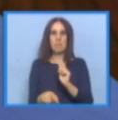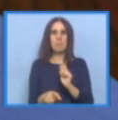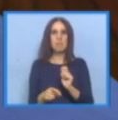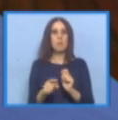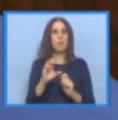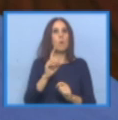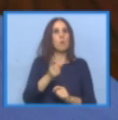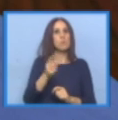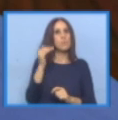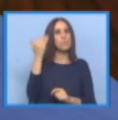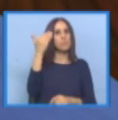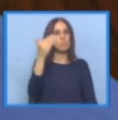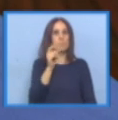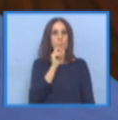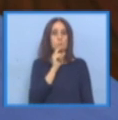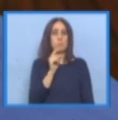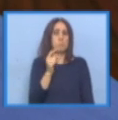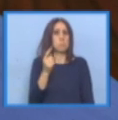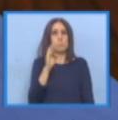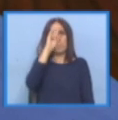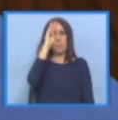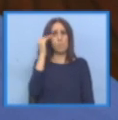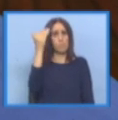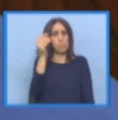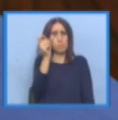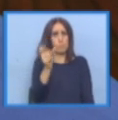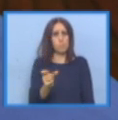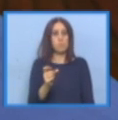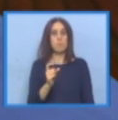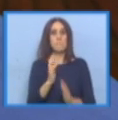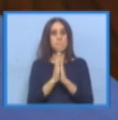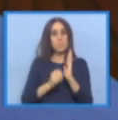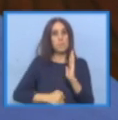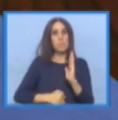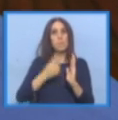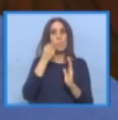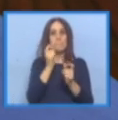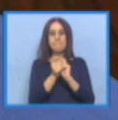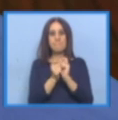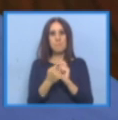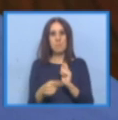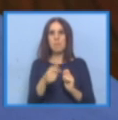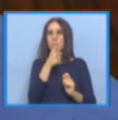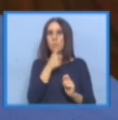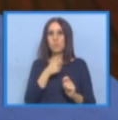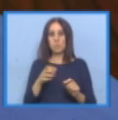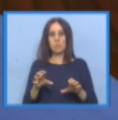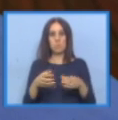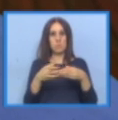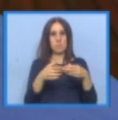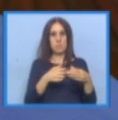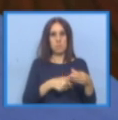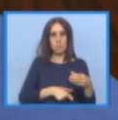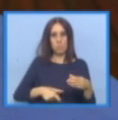pode ser o futuro Papa, obviamente, mas o futuro da Igreja Católica a partir da reconfiguração do Colégio Cardinalício, dando